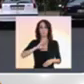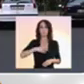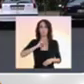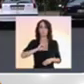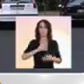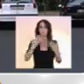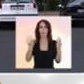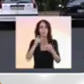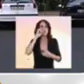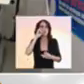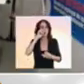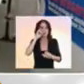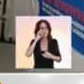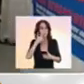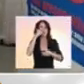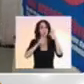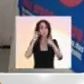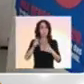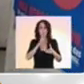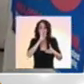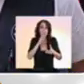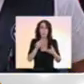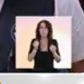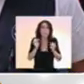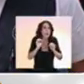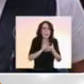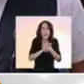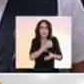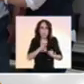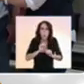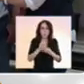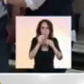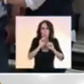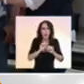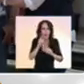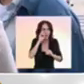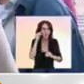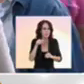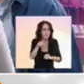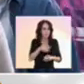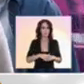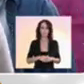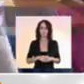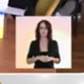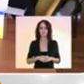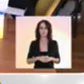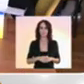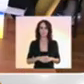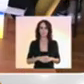A Médicos do Mundo tornou-se num porto seguro para quem se habituou a viver sem abrigo e sem soluções.